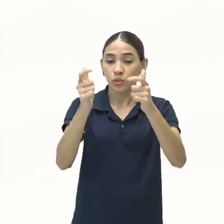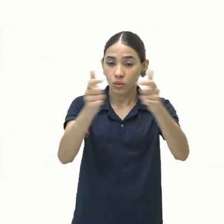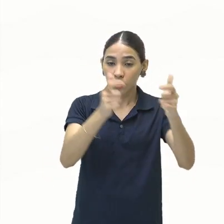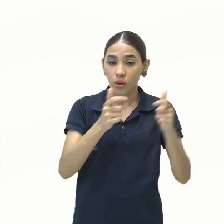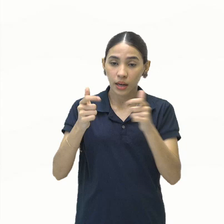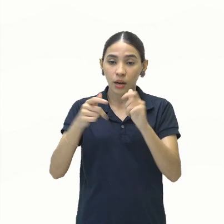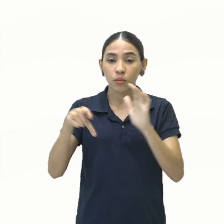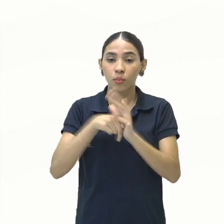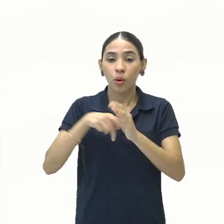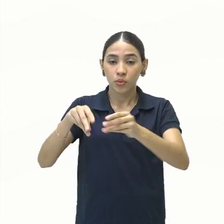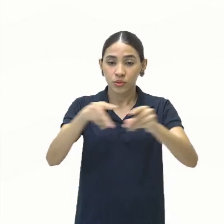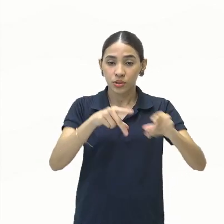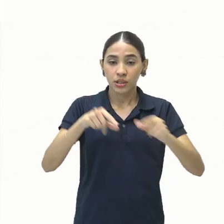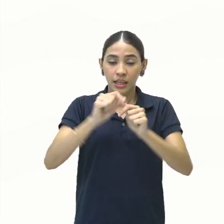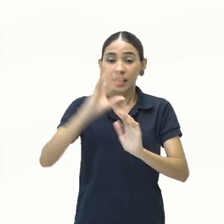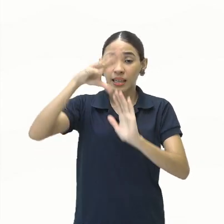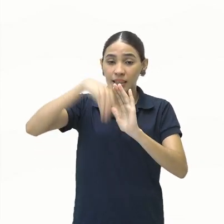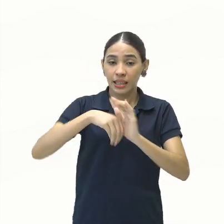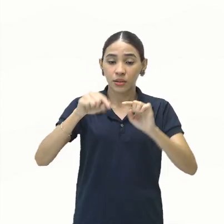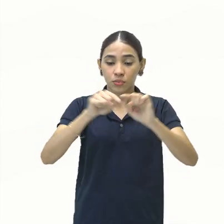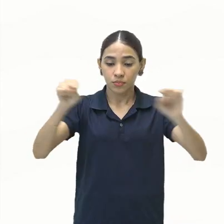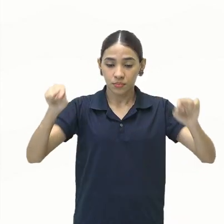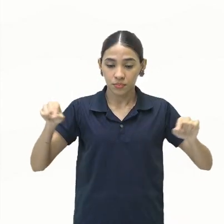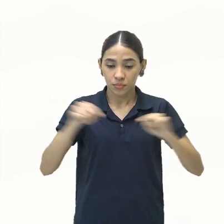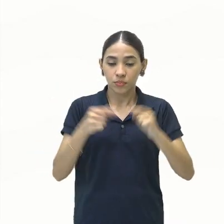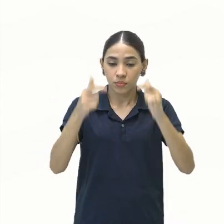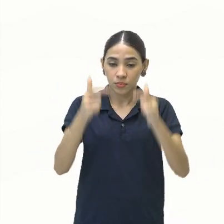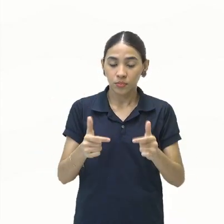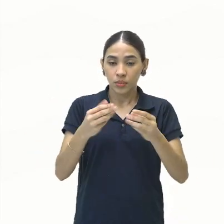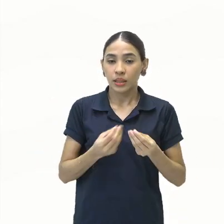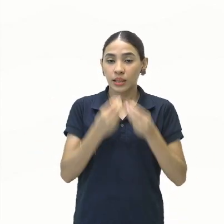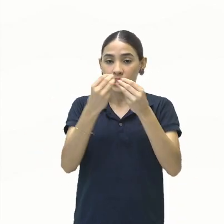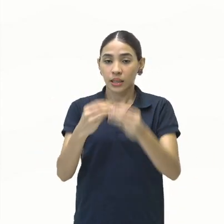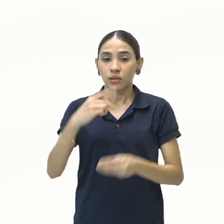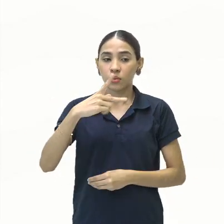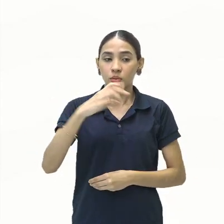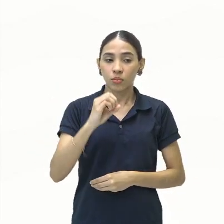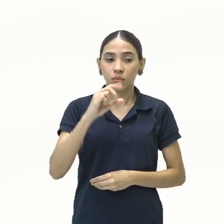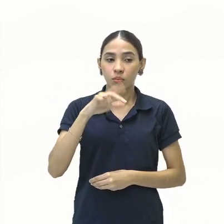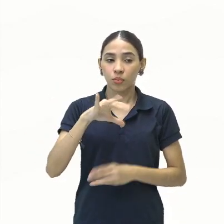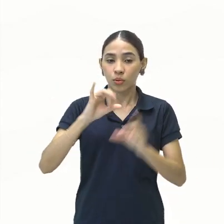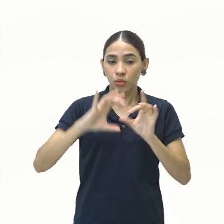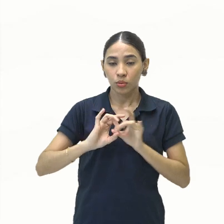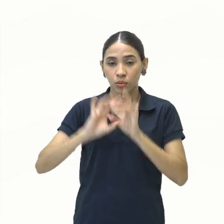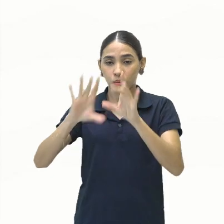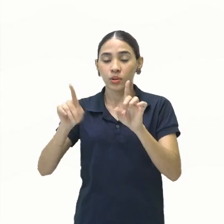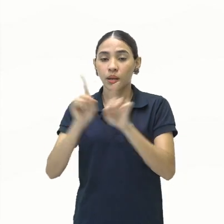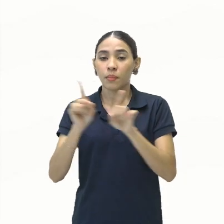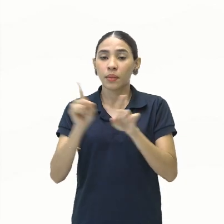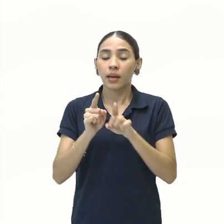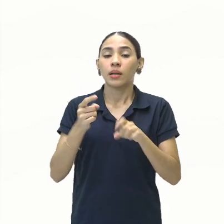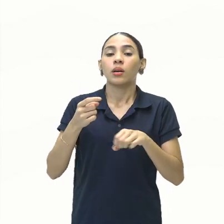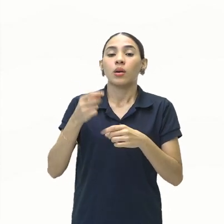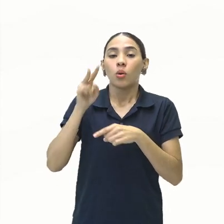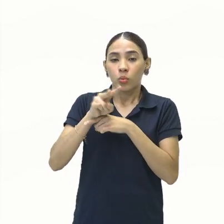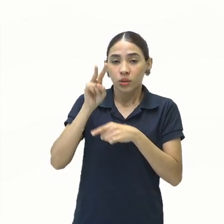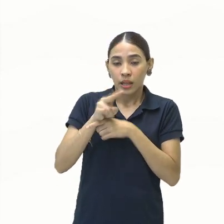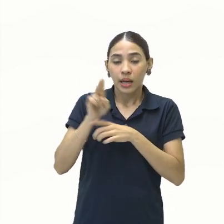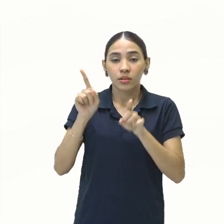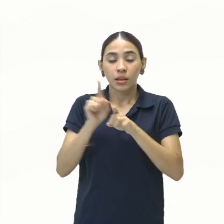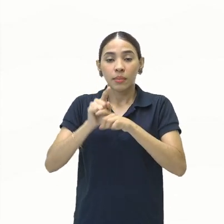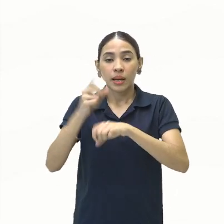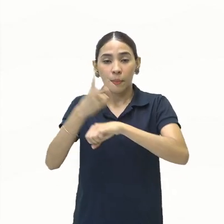das capitanias concedidos a colonos para o cultivo e exploração.